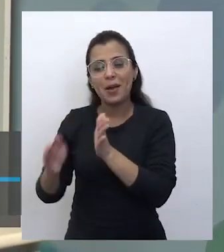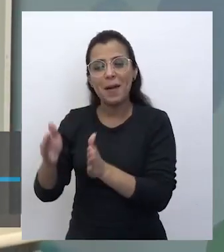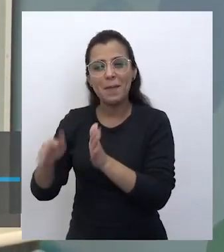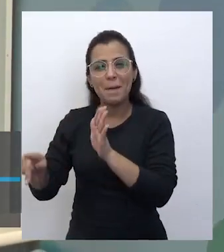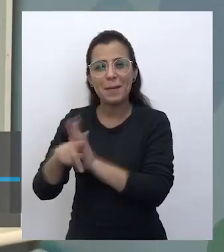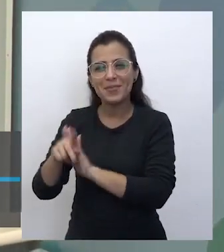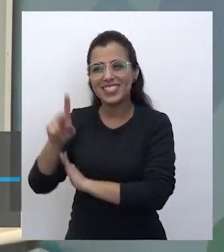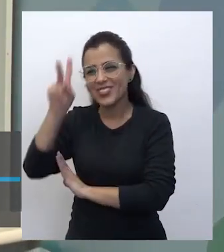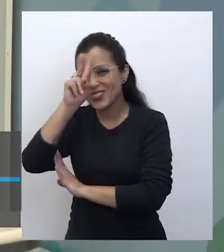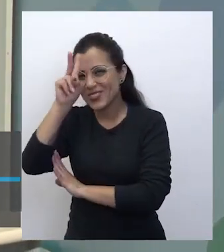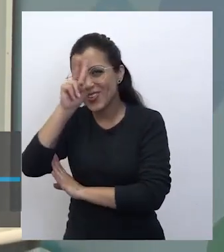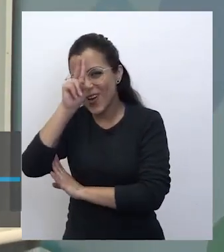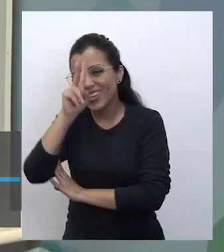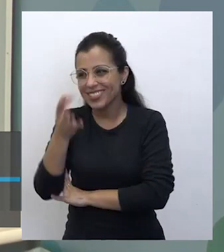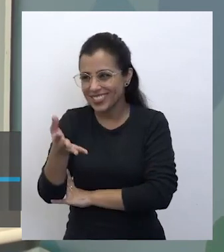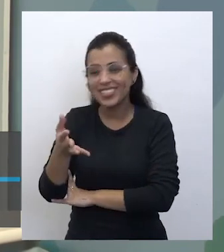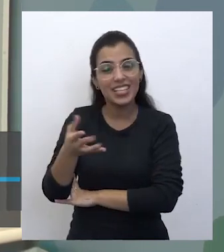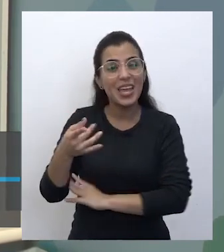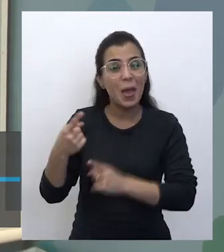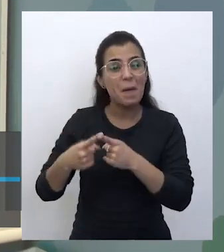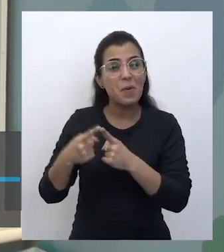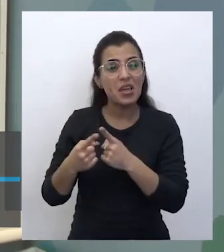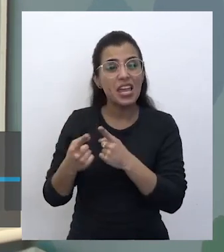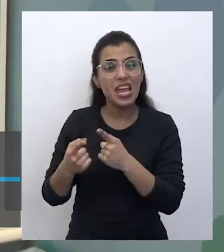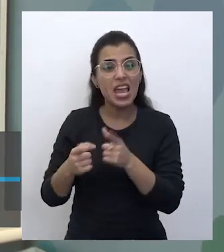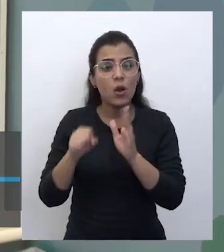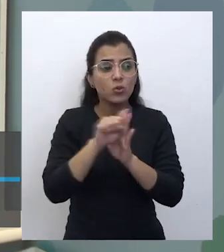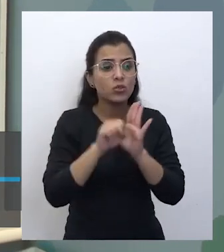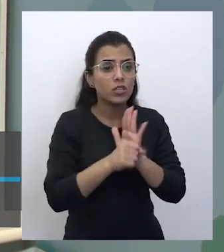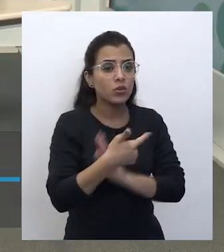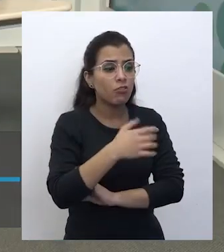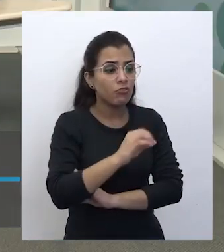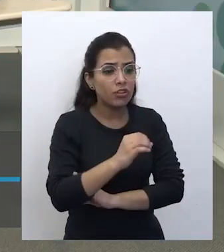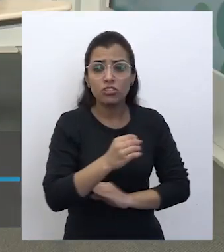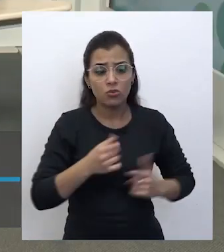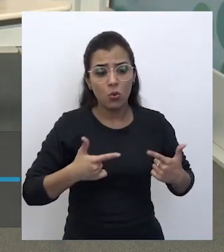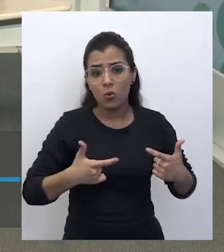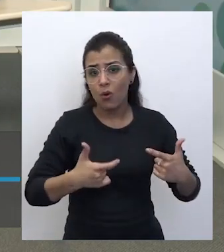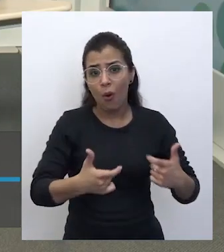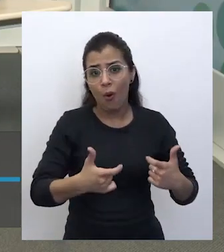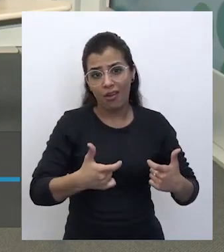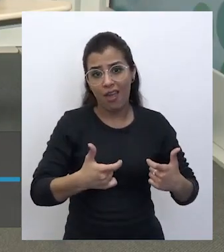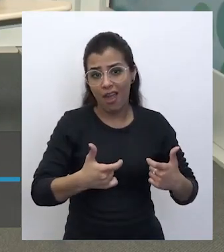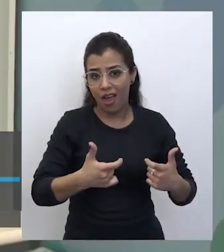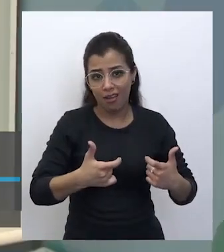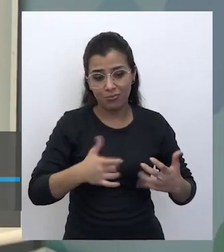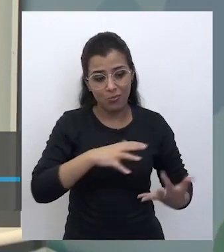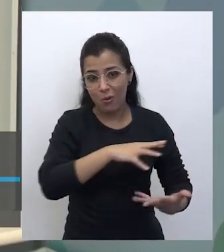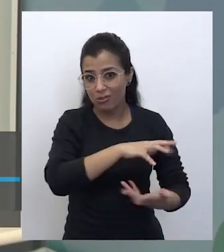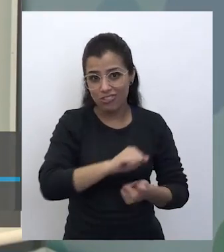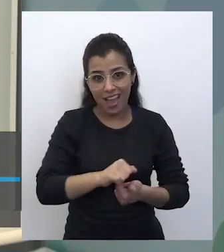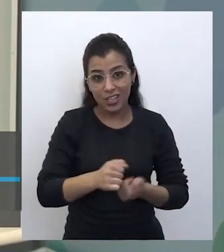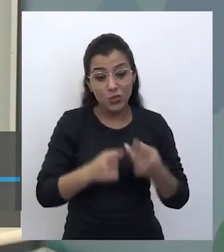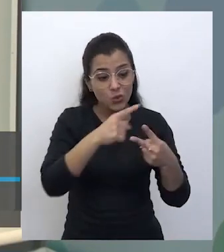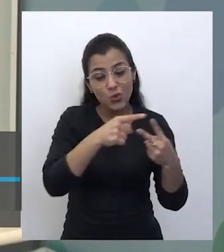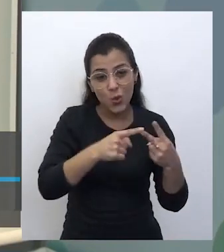assim, nossa, é violenta. Nós vivemos o século passado, o século XX, com duas guerras mundiais, né? Sociologia também, né? Sociologia, né? Vivemos duas guerras